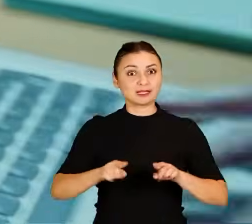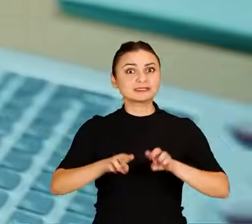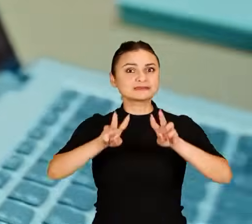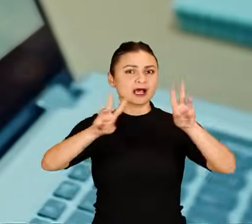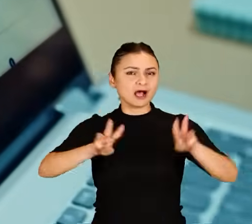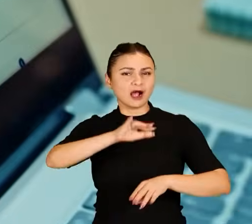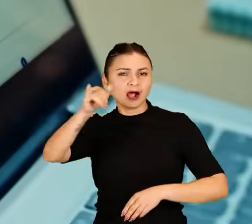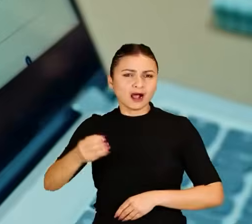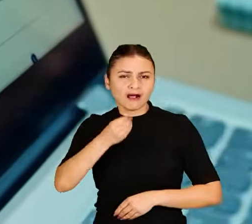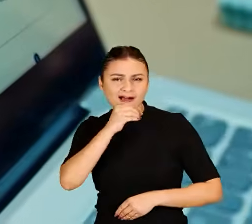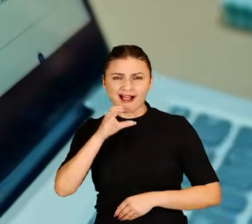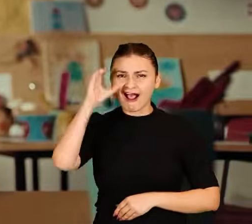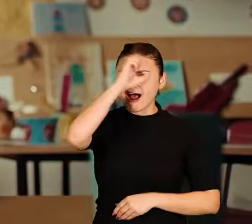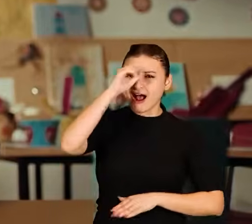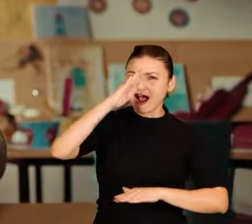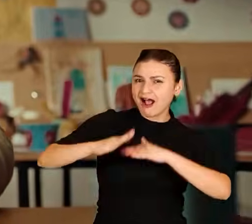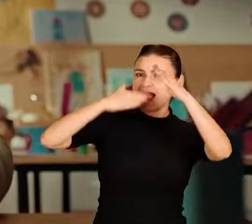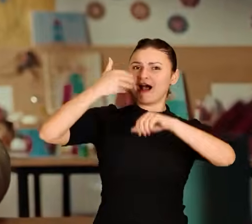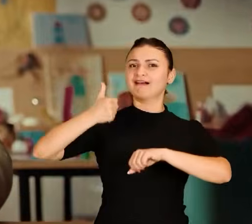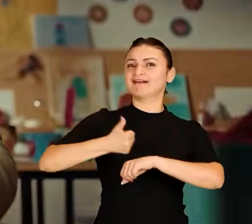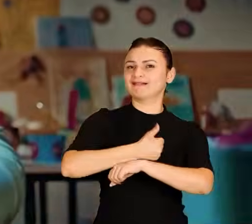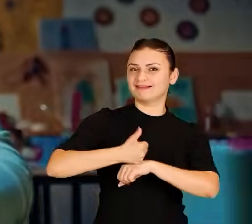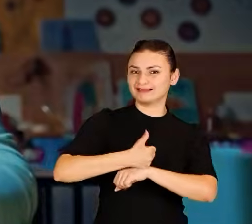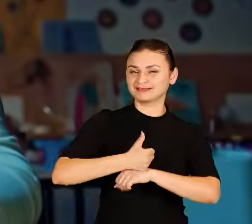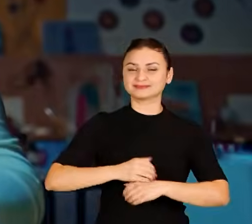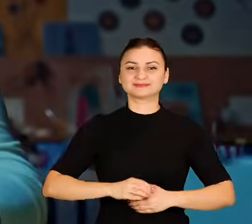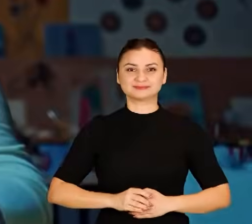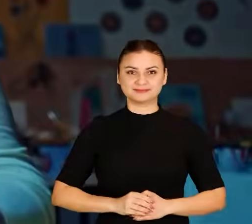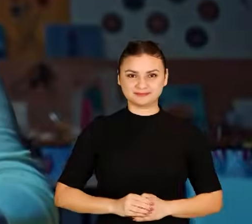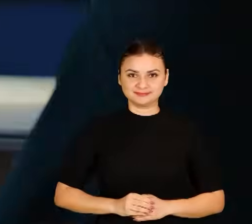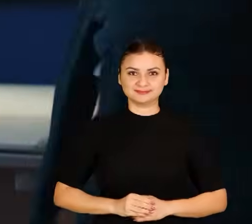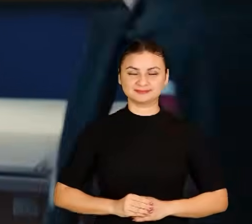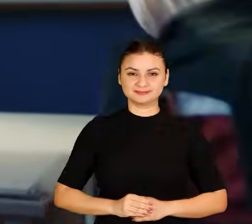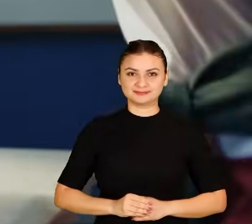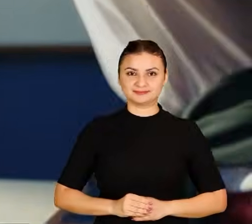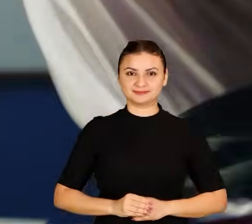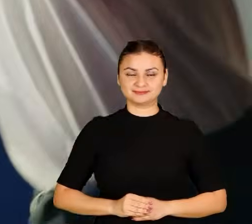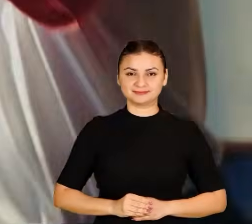Tem também um portal cheio de oportunidades para se desenvolver profissionalmente.